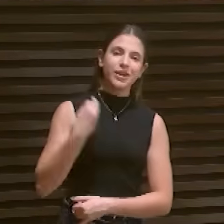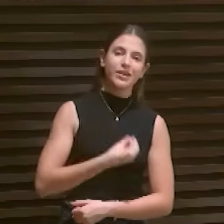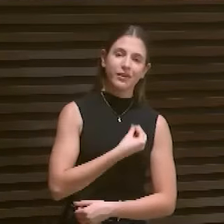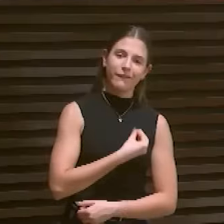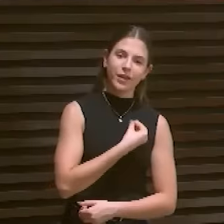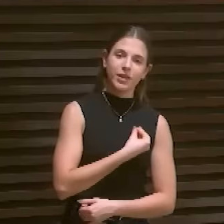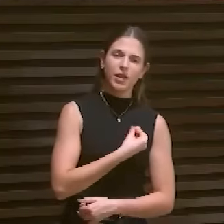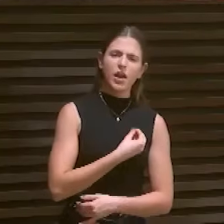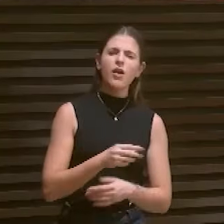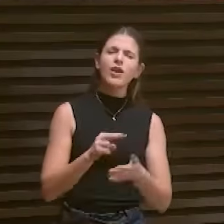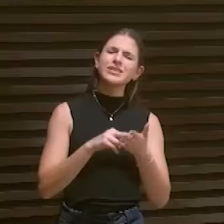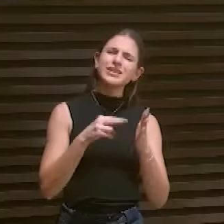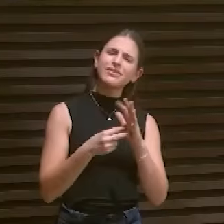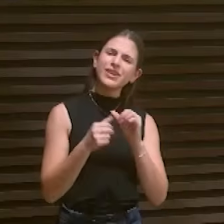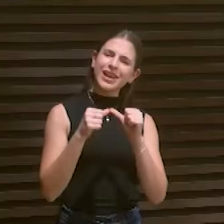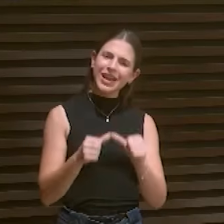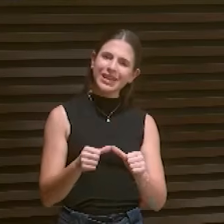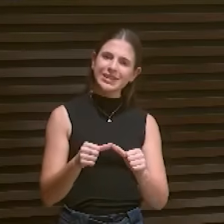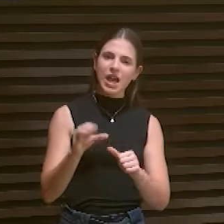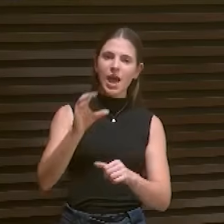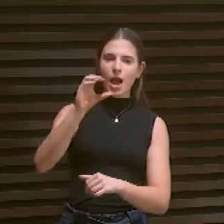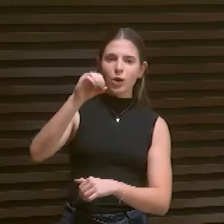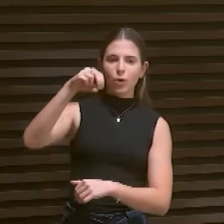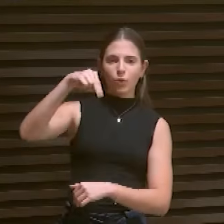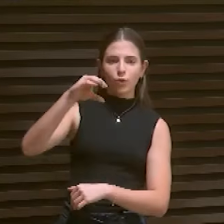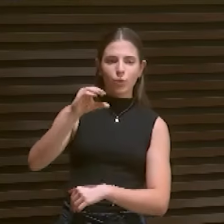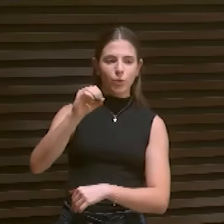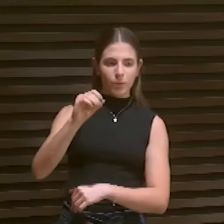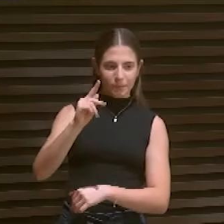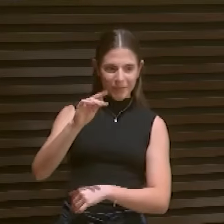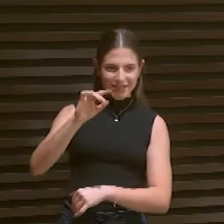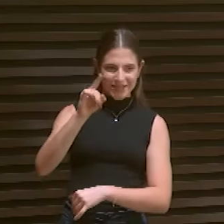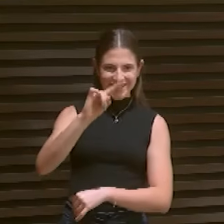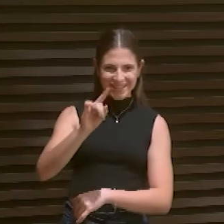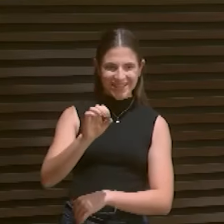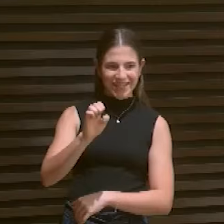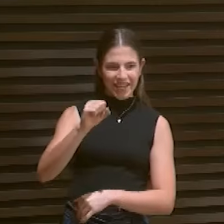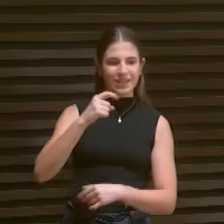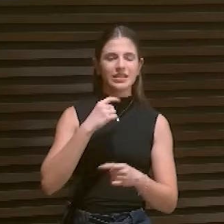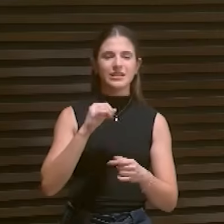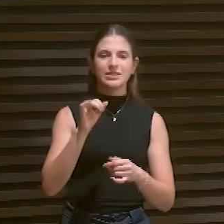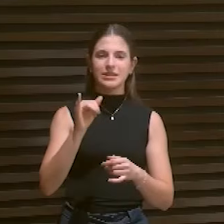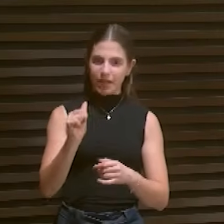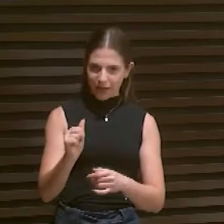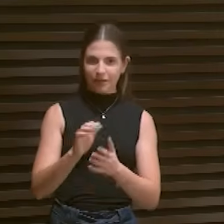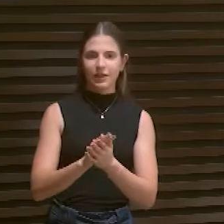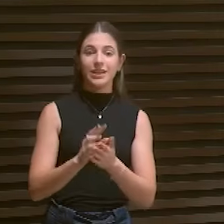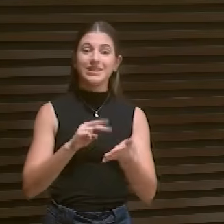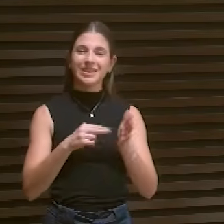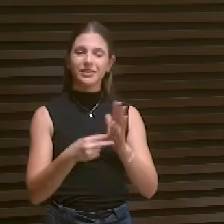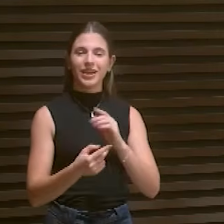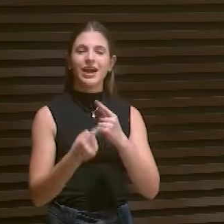essa concupiscência? Algumas versões são traduzidas por desejo. A concupiscência é um